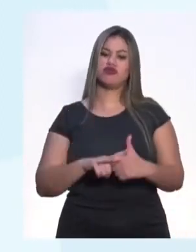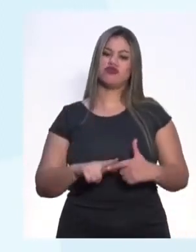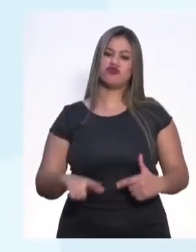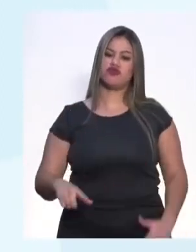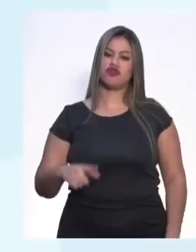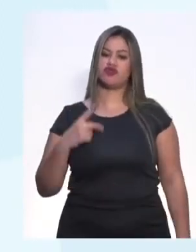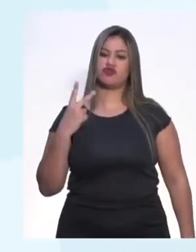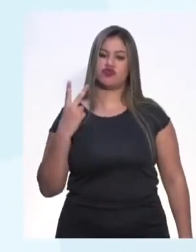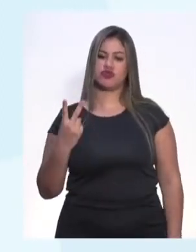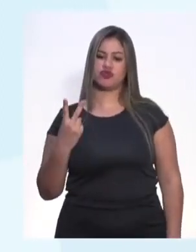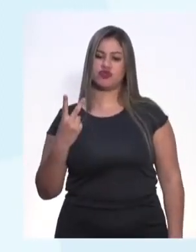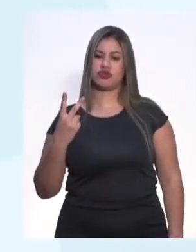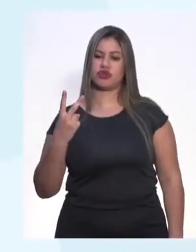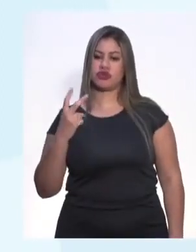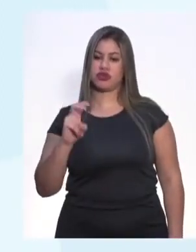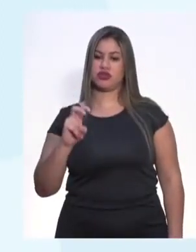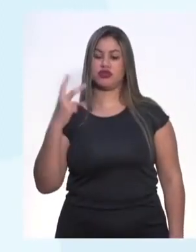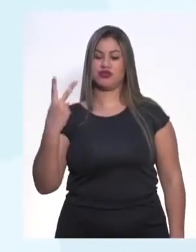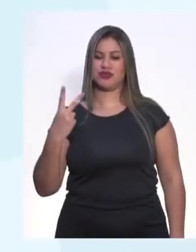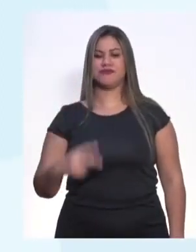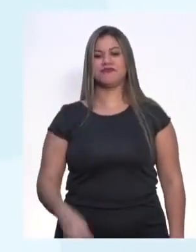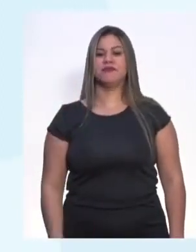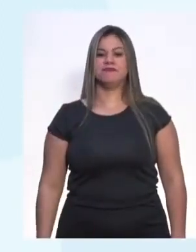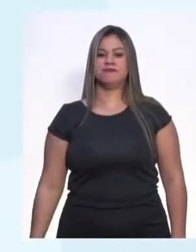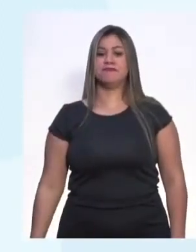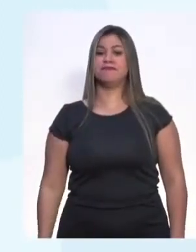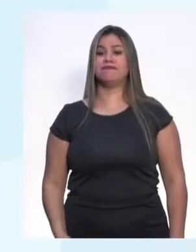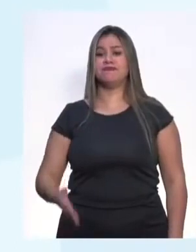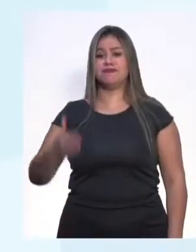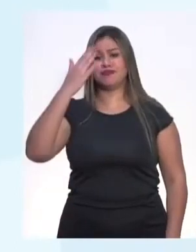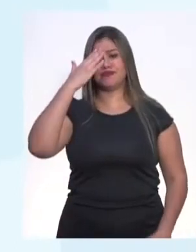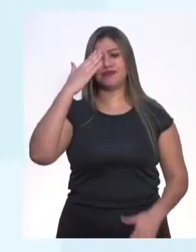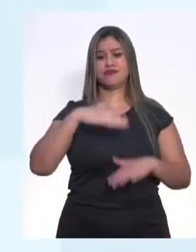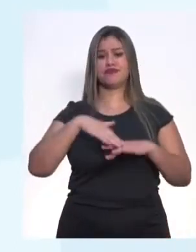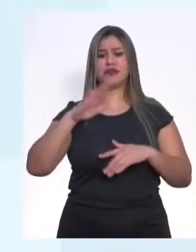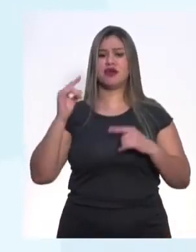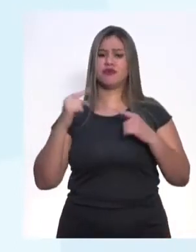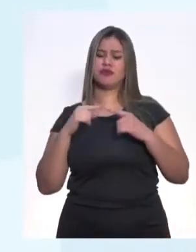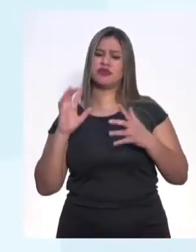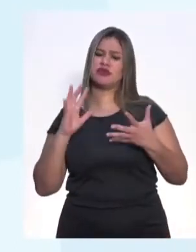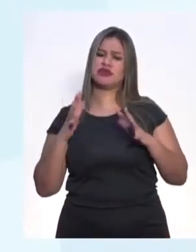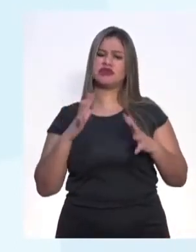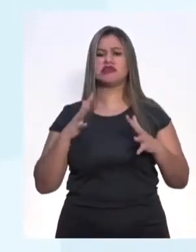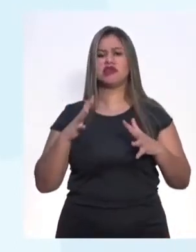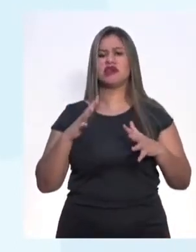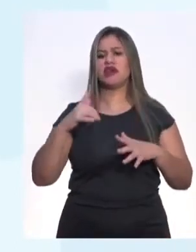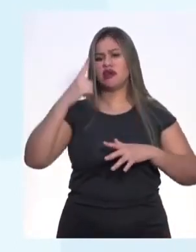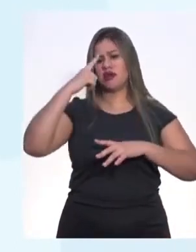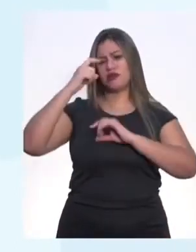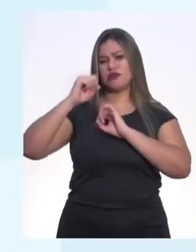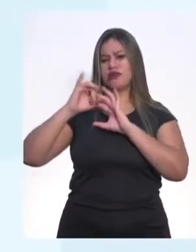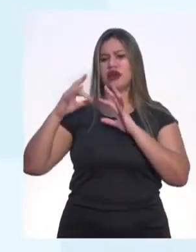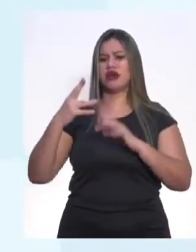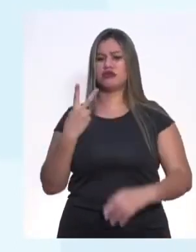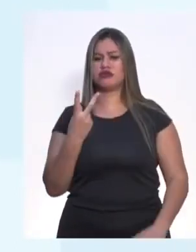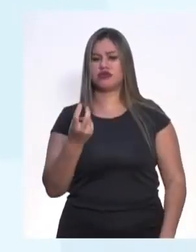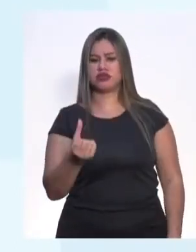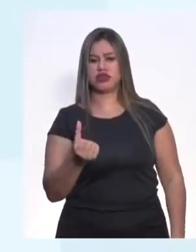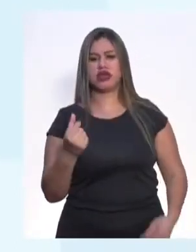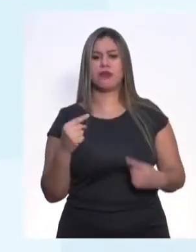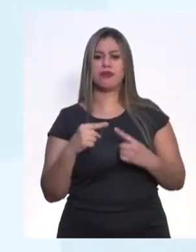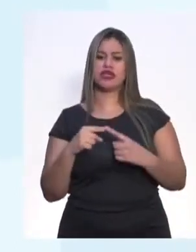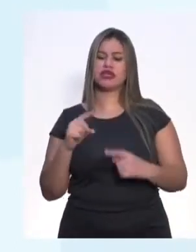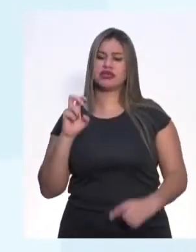364 dividido por 52. Para eu poder saber mais ou menos quanto dá, eu vou imaginar que esse 36 está para esse 5